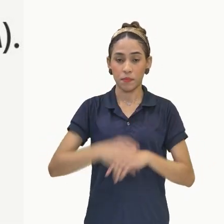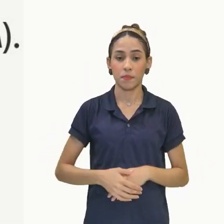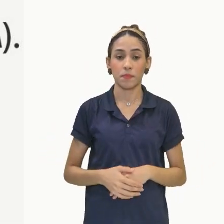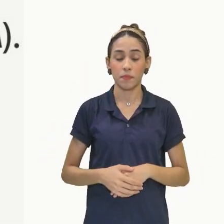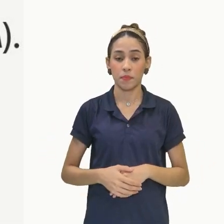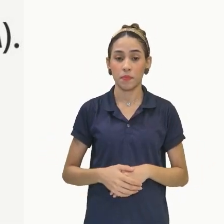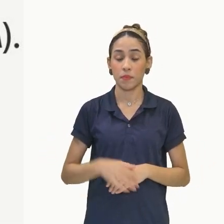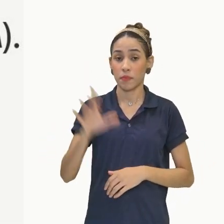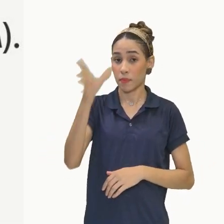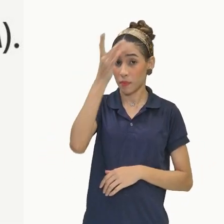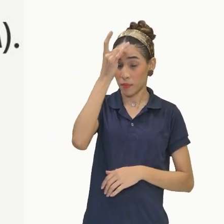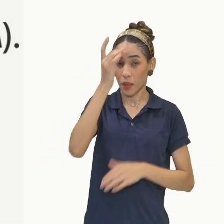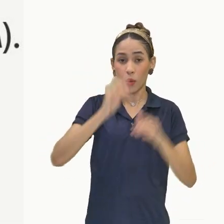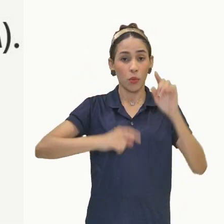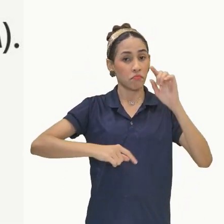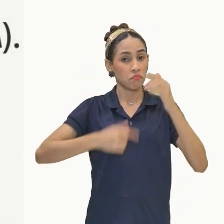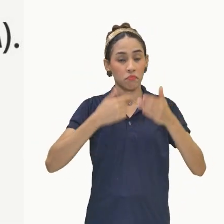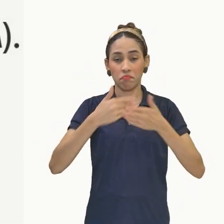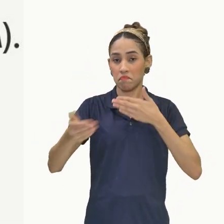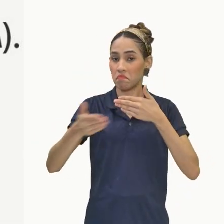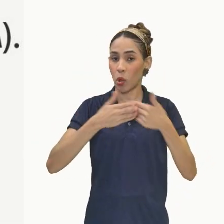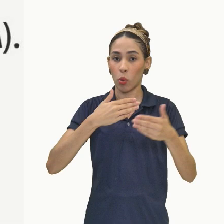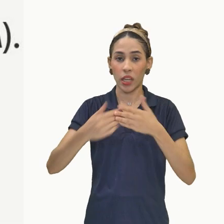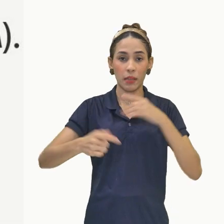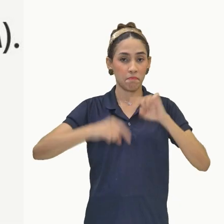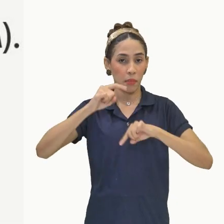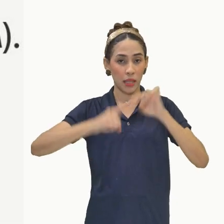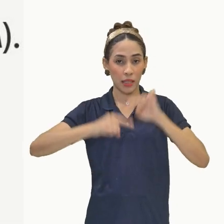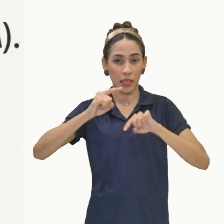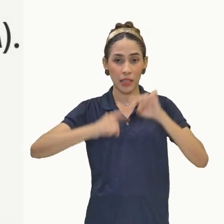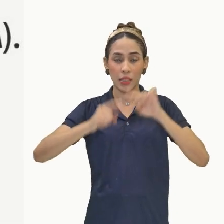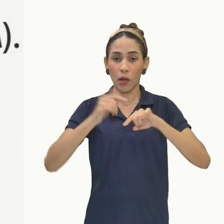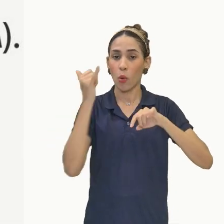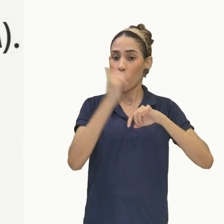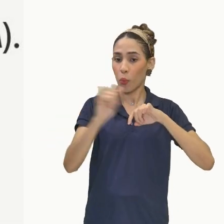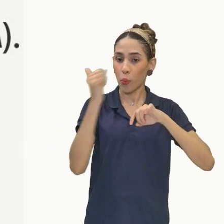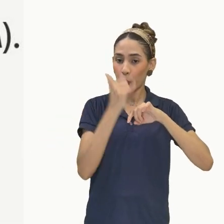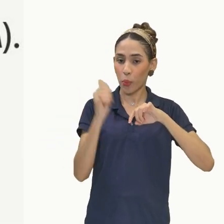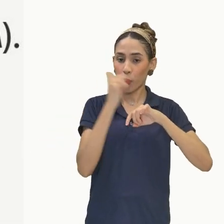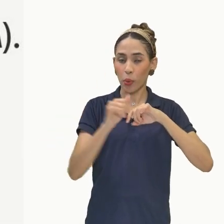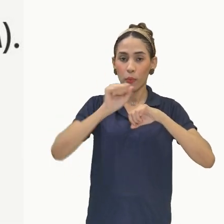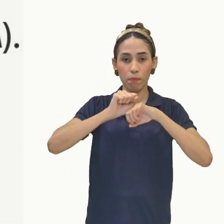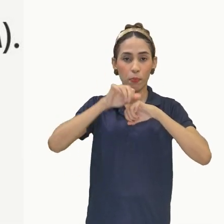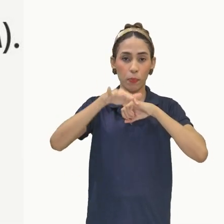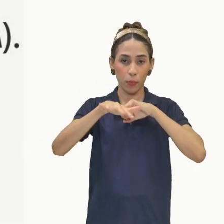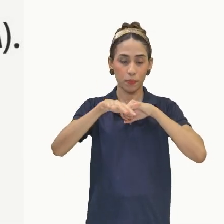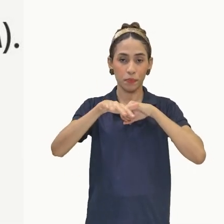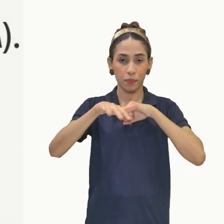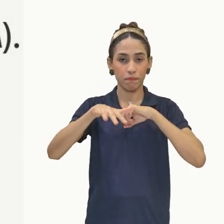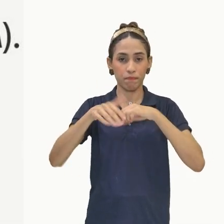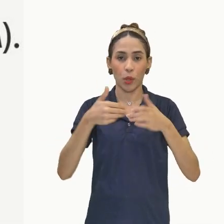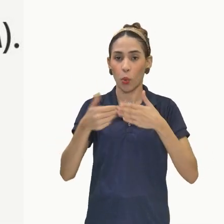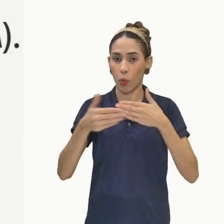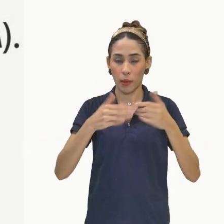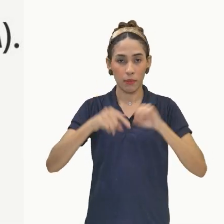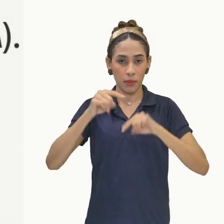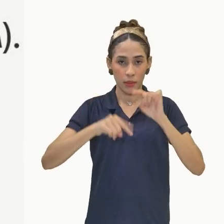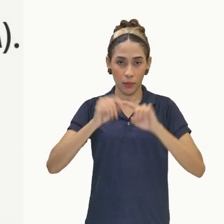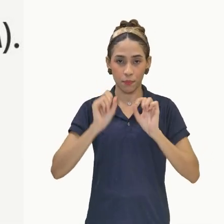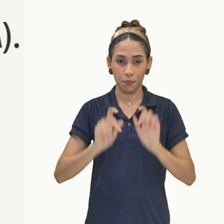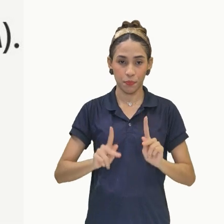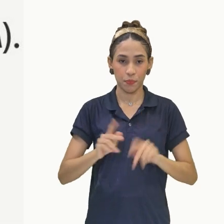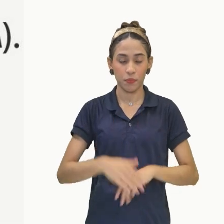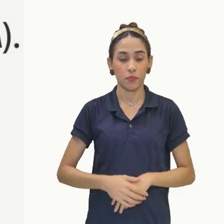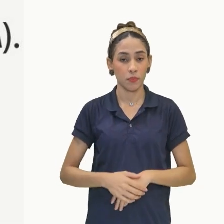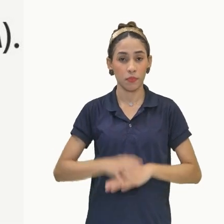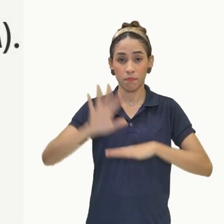cabeça, gente, que qualquer máquina desperdiça uma parte da energia que é dada para ela funcionar. Então, o receptor,